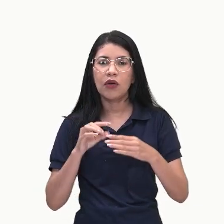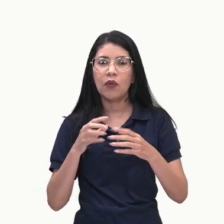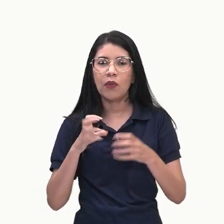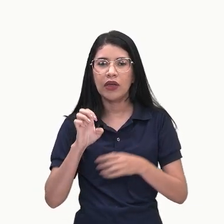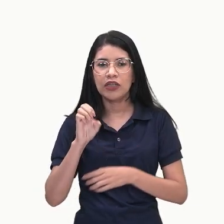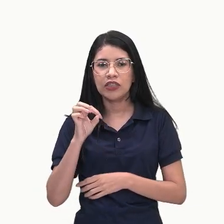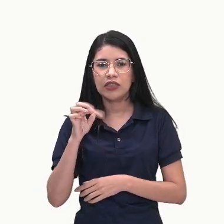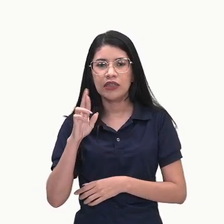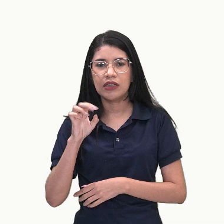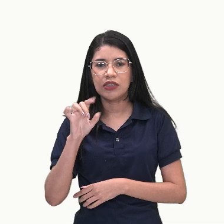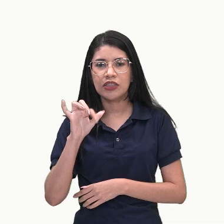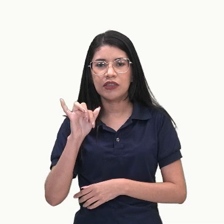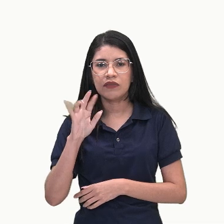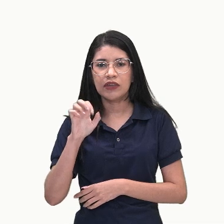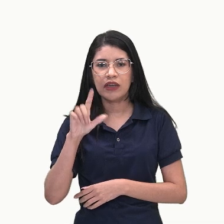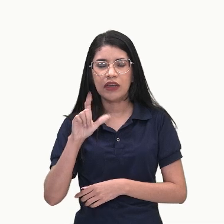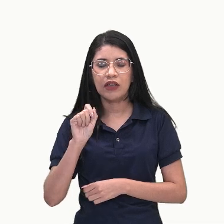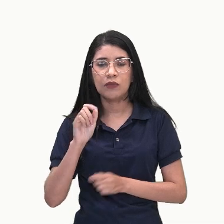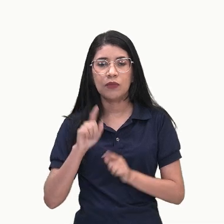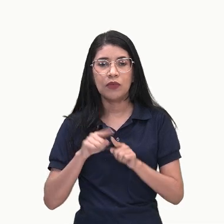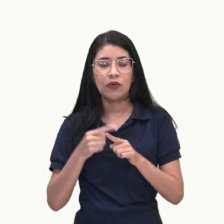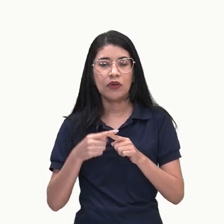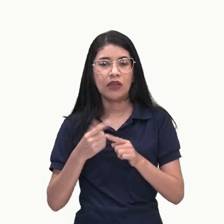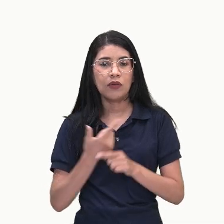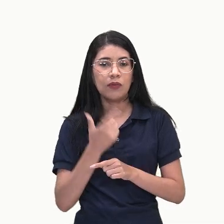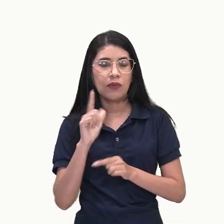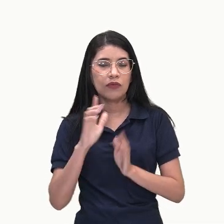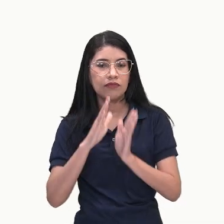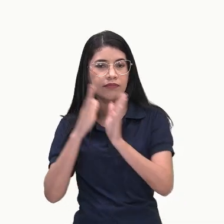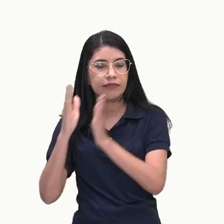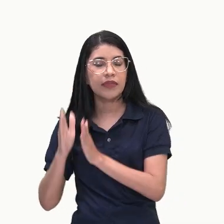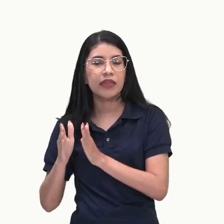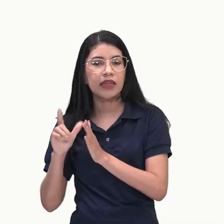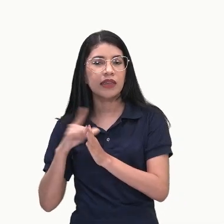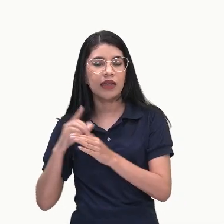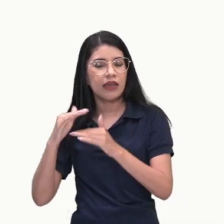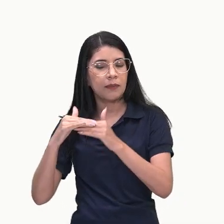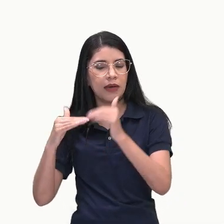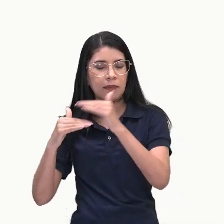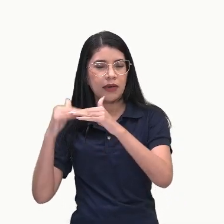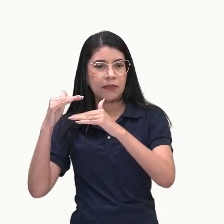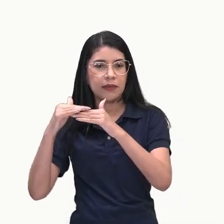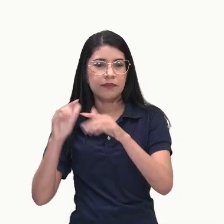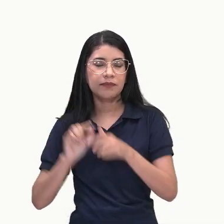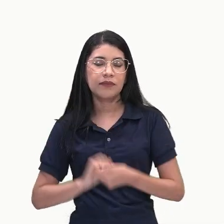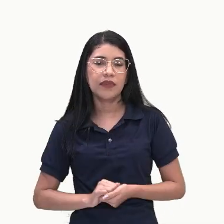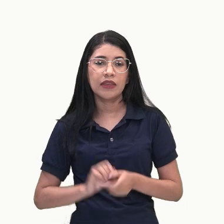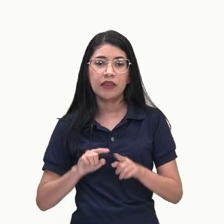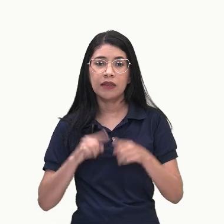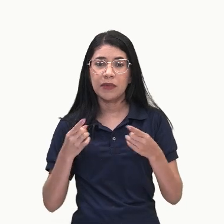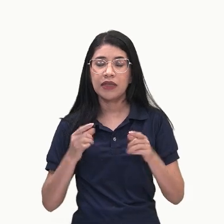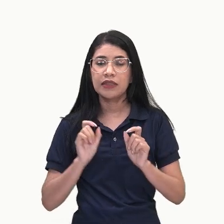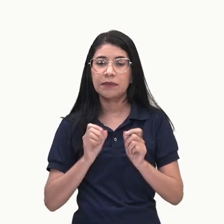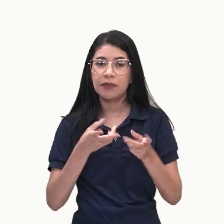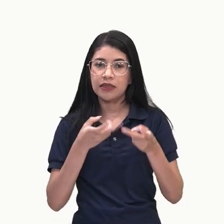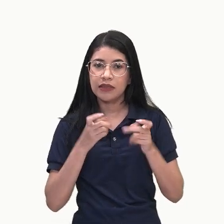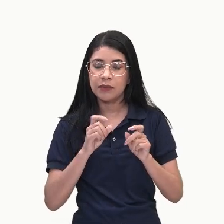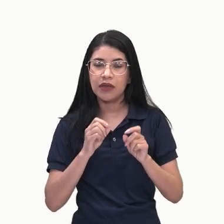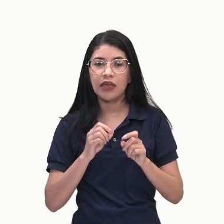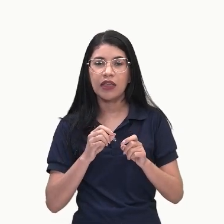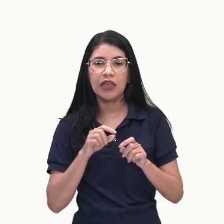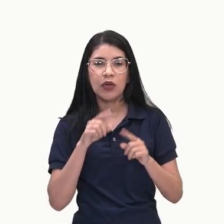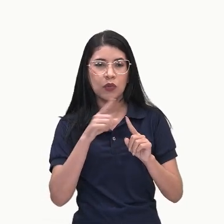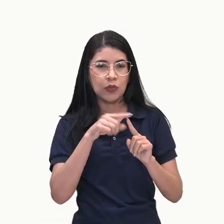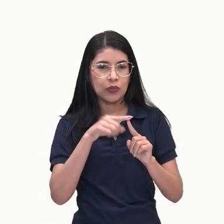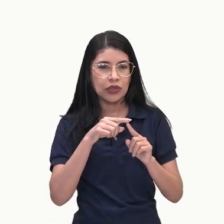vai encontrar desse lado aqui, ó. Ele é formado por várias camadas. Quando a gente observa o tecido